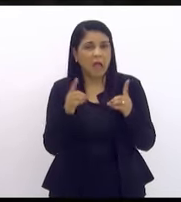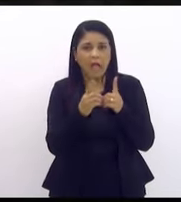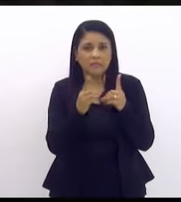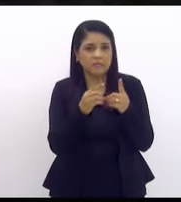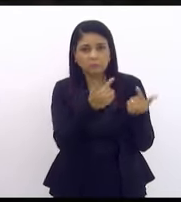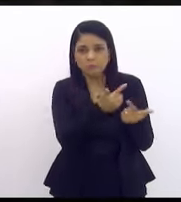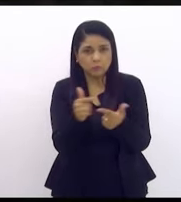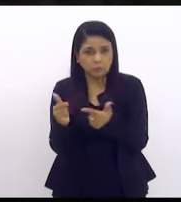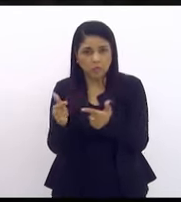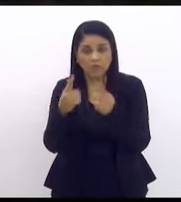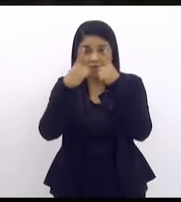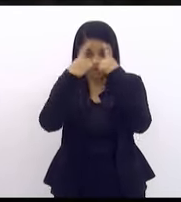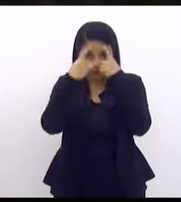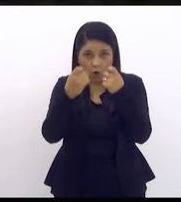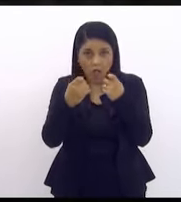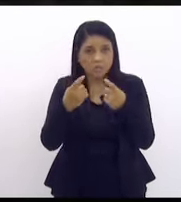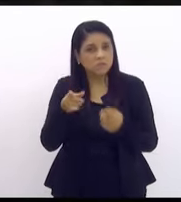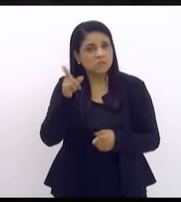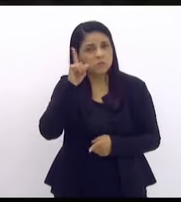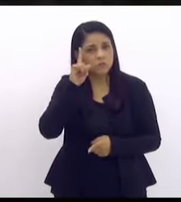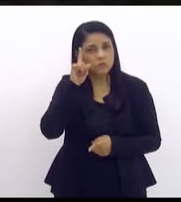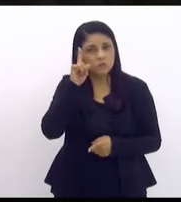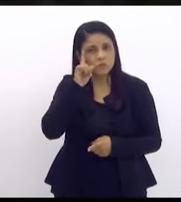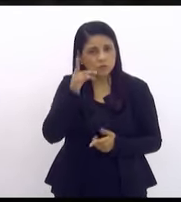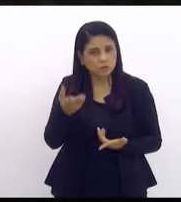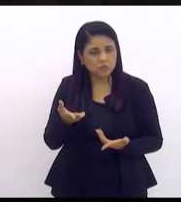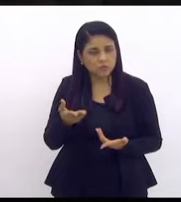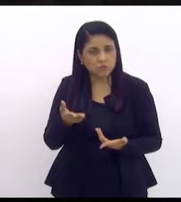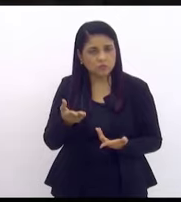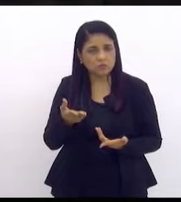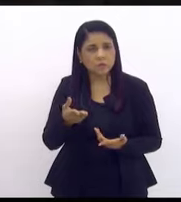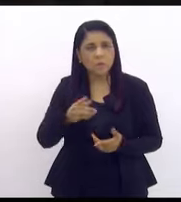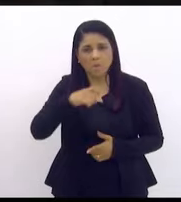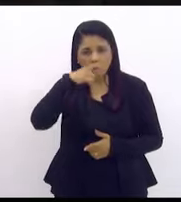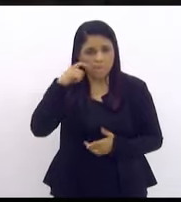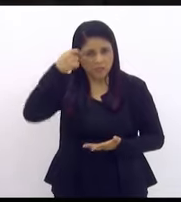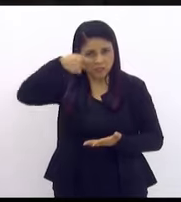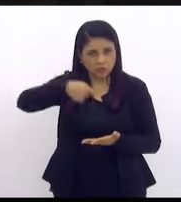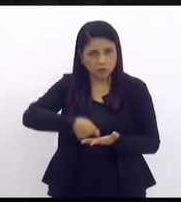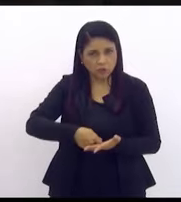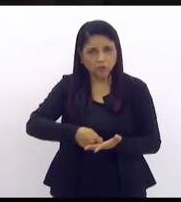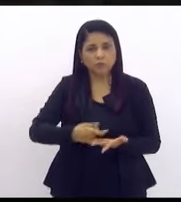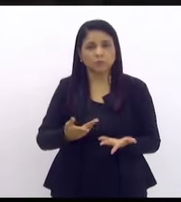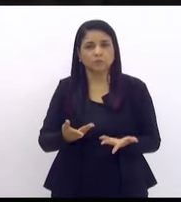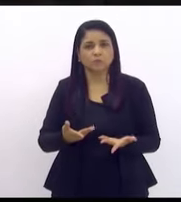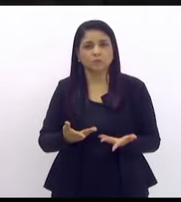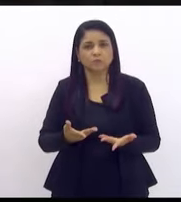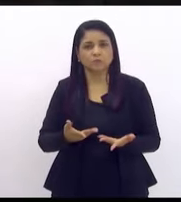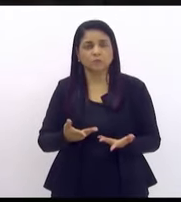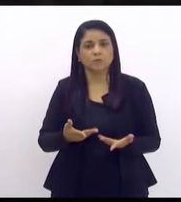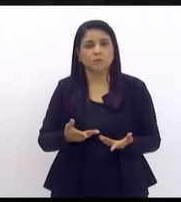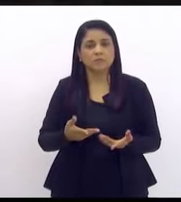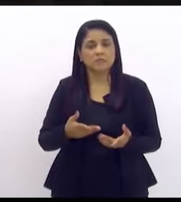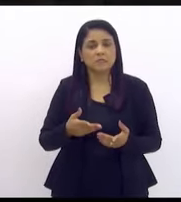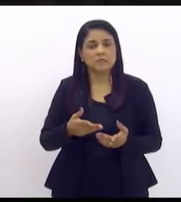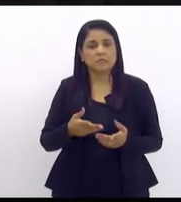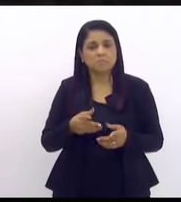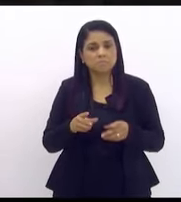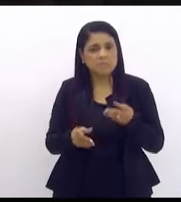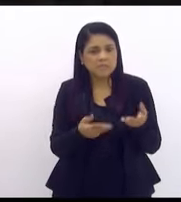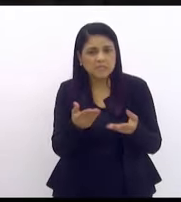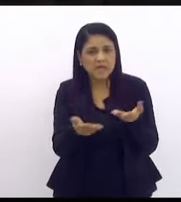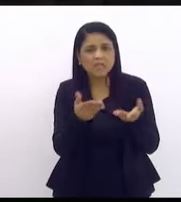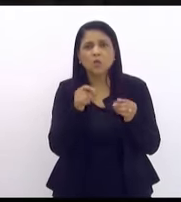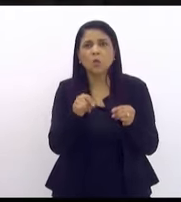que estão violentadas todos os dias, seja pelo machismo, a misoginia, que trata essas mulheres como se fosse propriedade